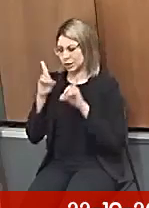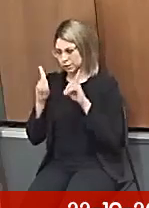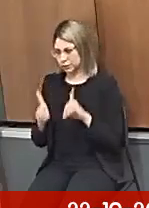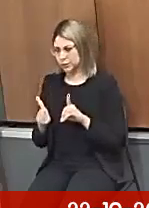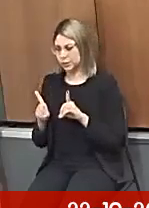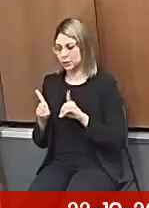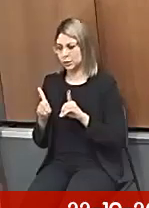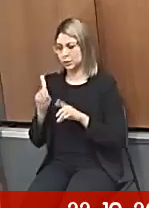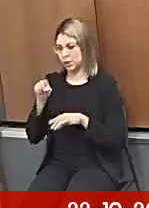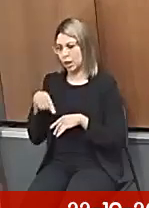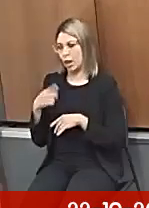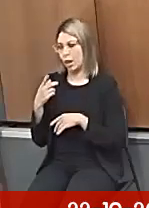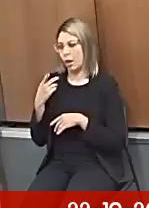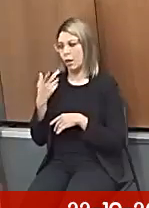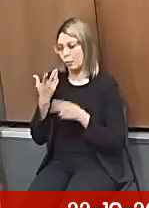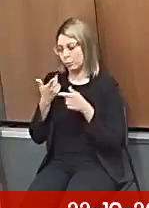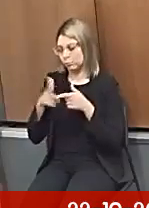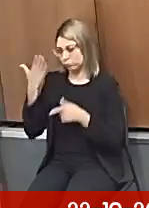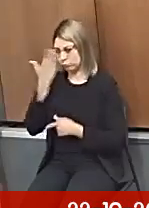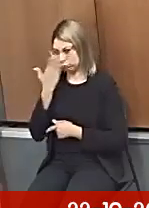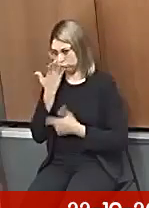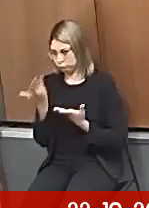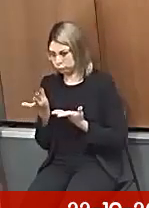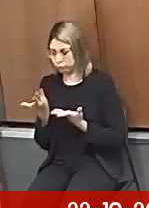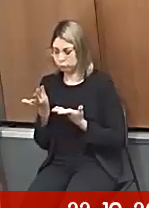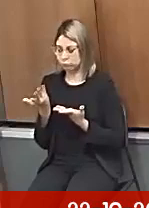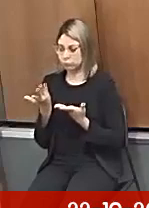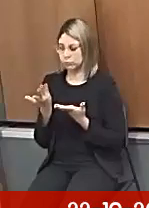deficiência visual. Isso mesmo. Ok. Então,